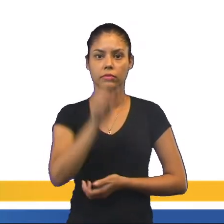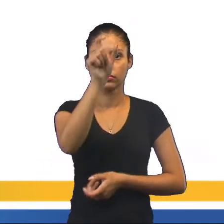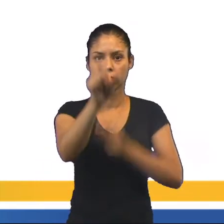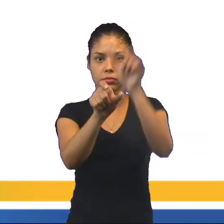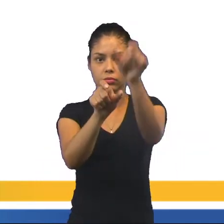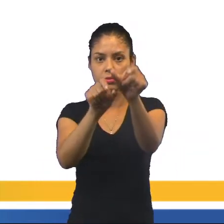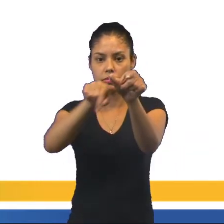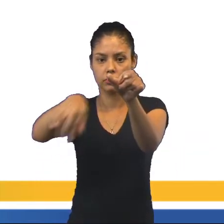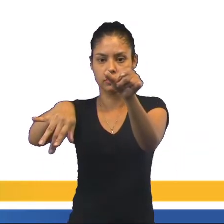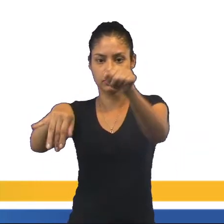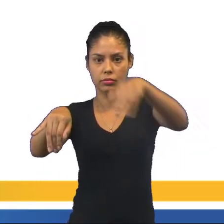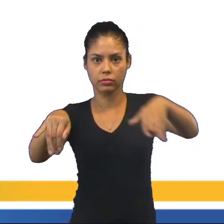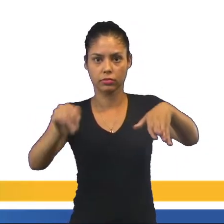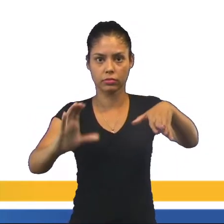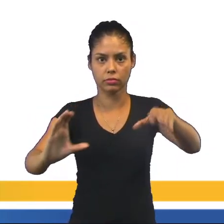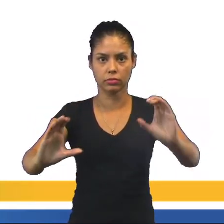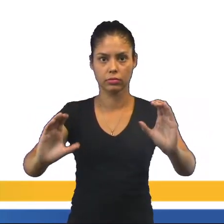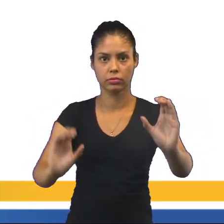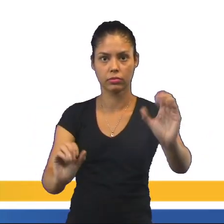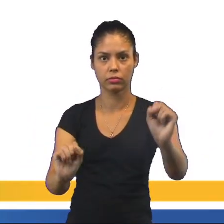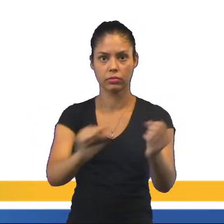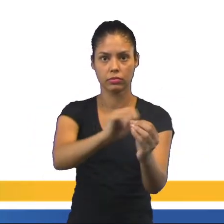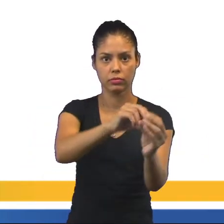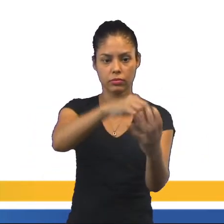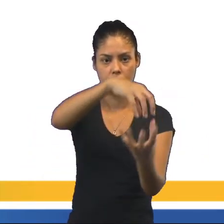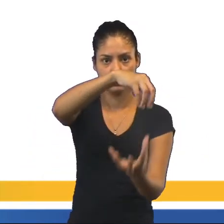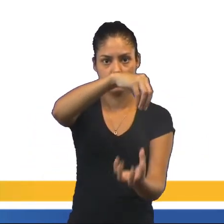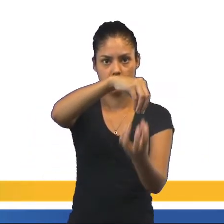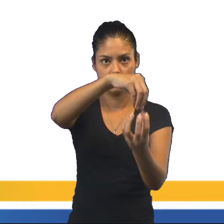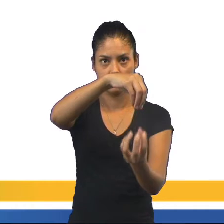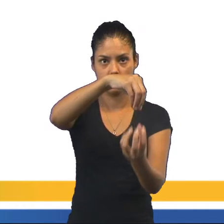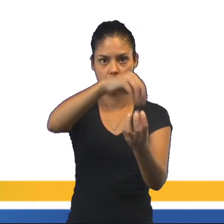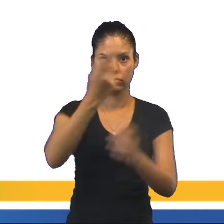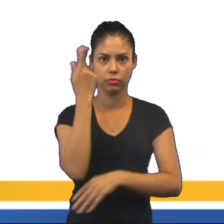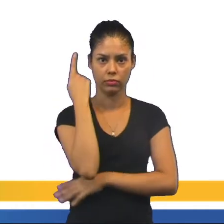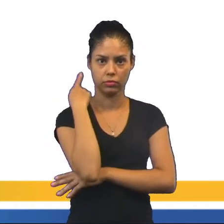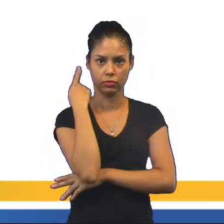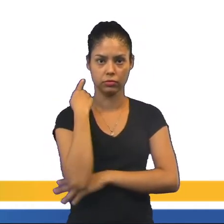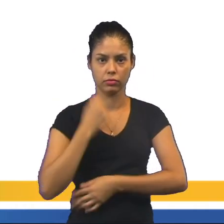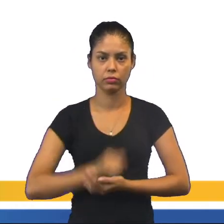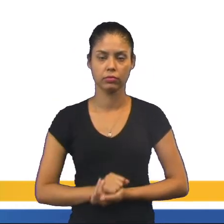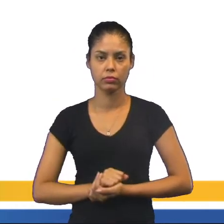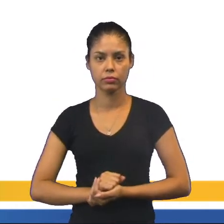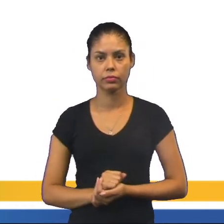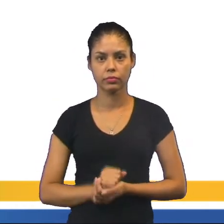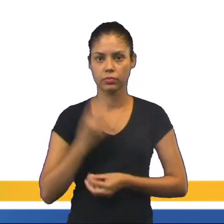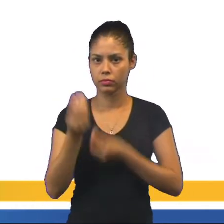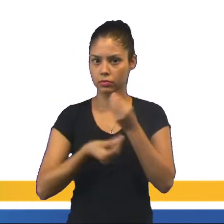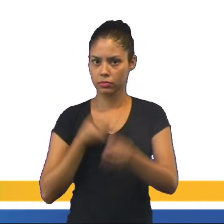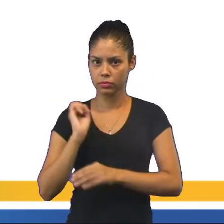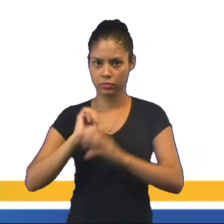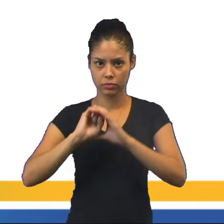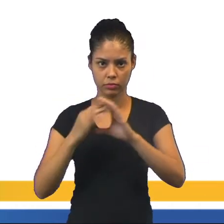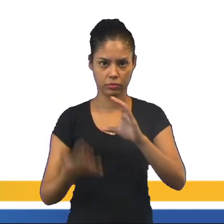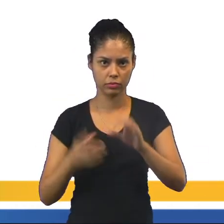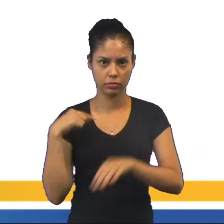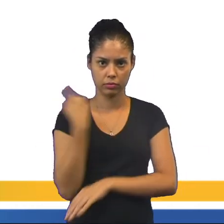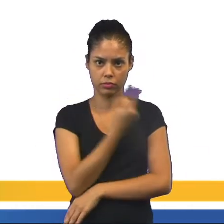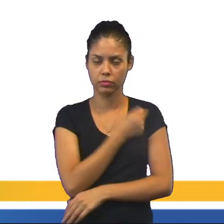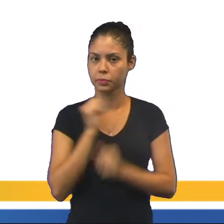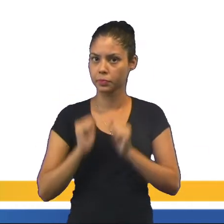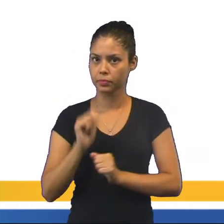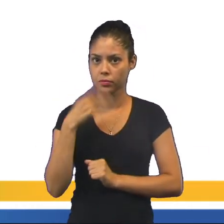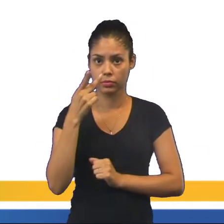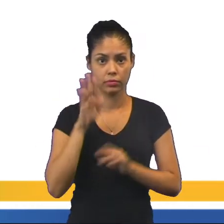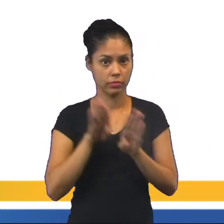traqueia, os brônquios, os bronquíolos, os alvéolos e os pulmões. E como características, a gente pode